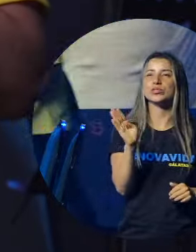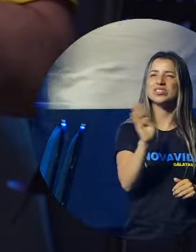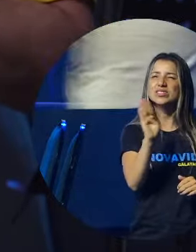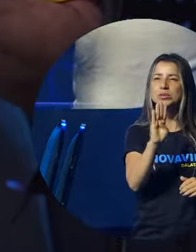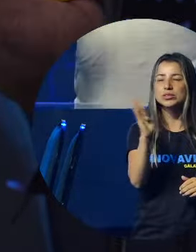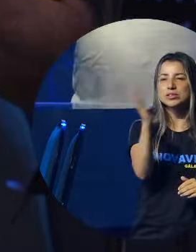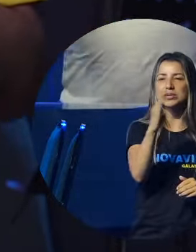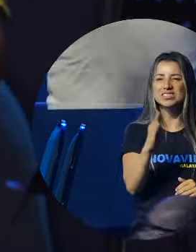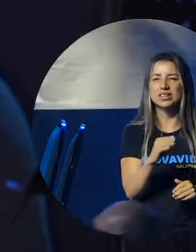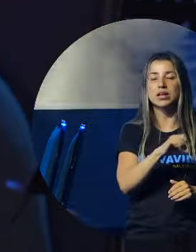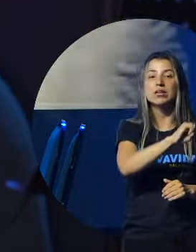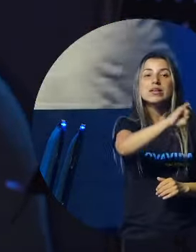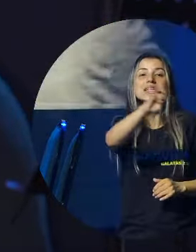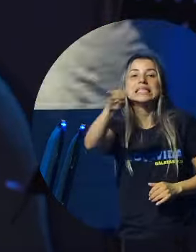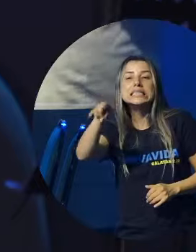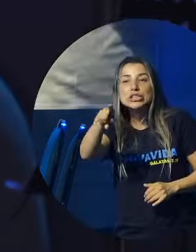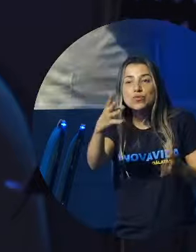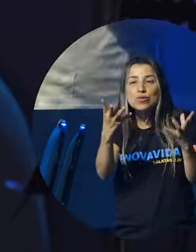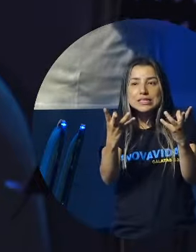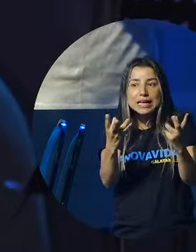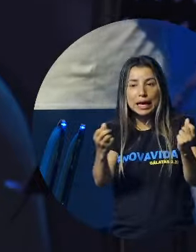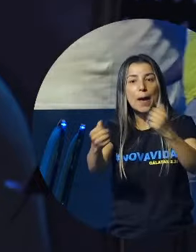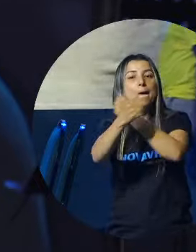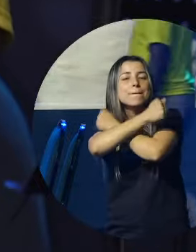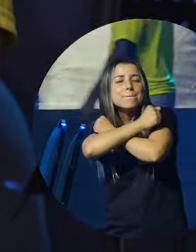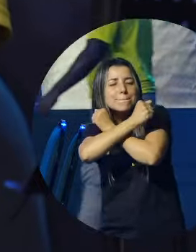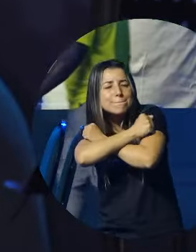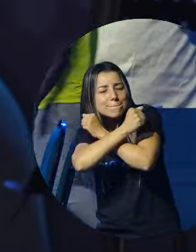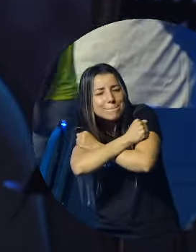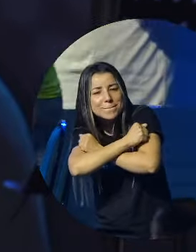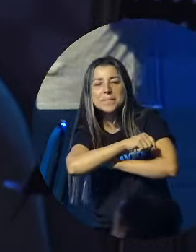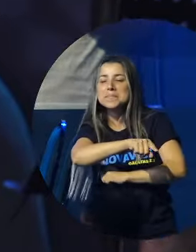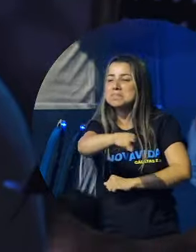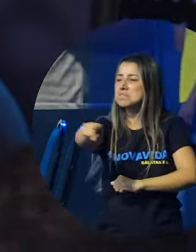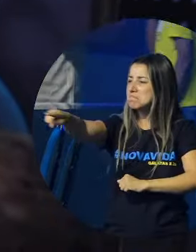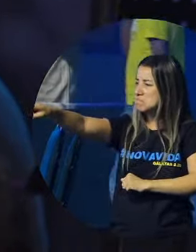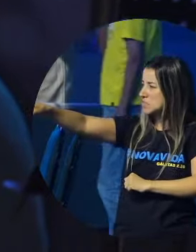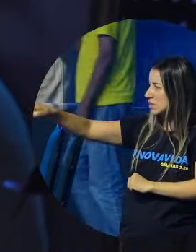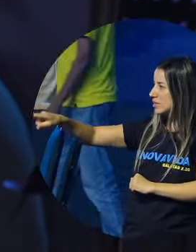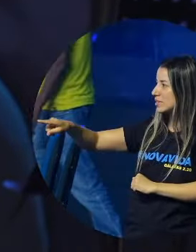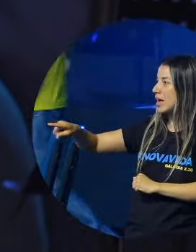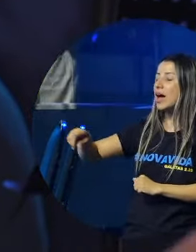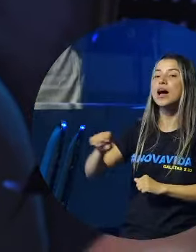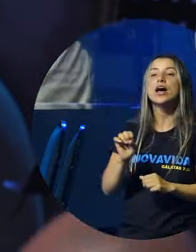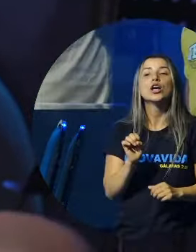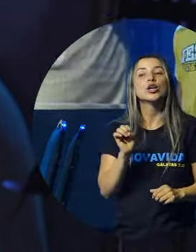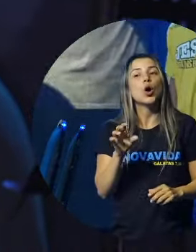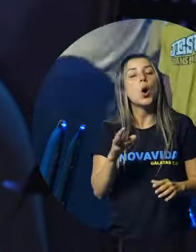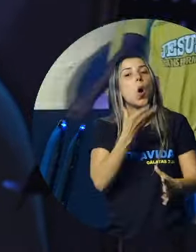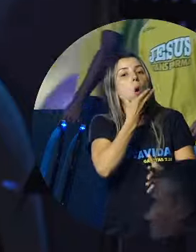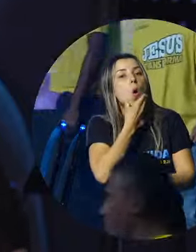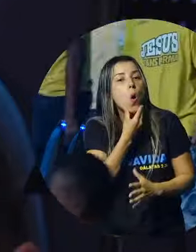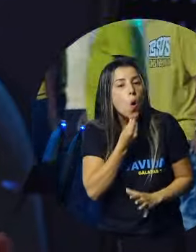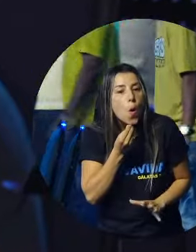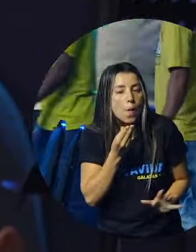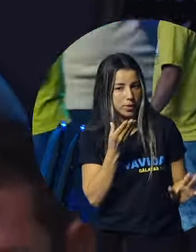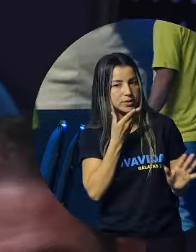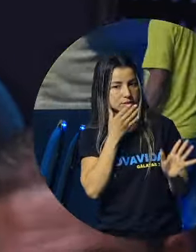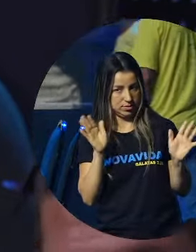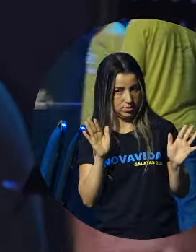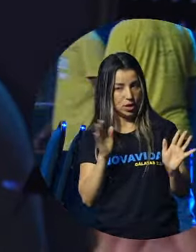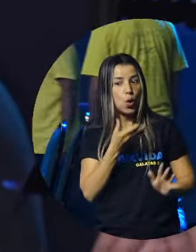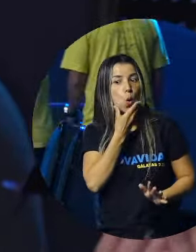Se você quer dar um abraço nos meninos e cantar com ele, somente pessoas do sexo masculino, homens, pode sair